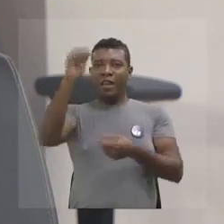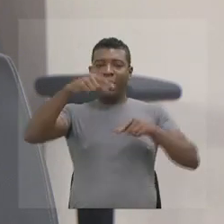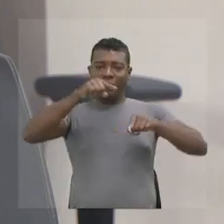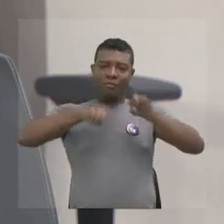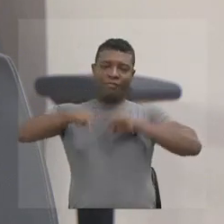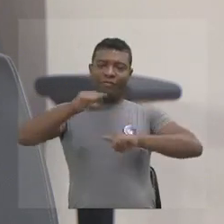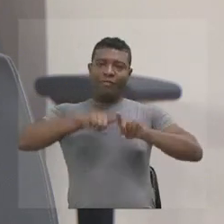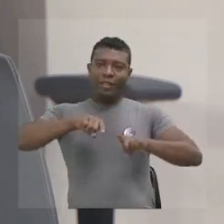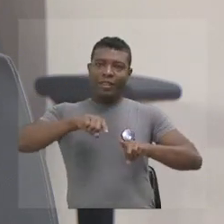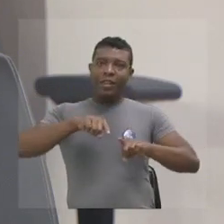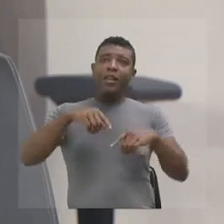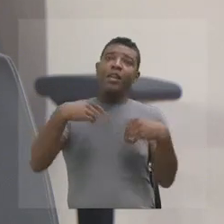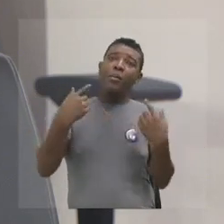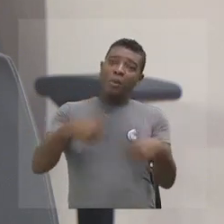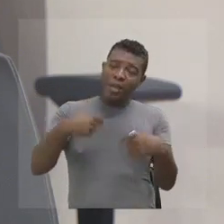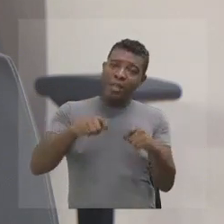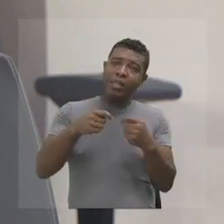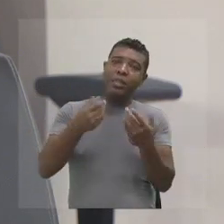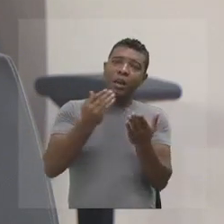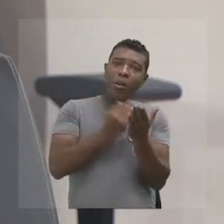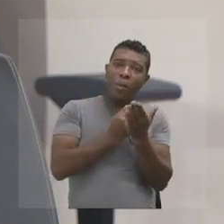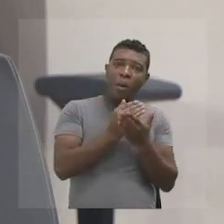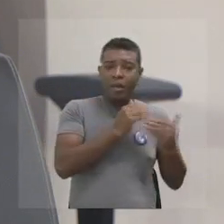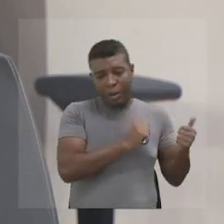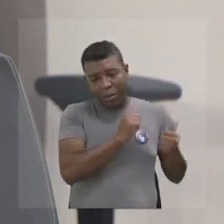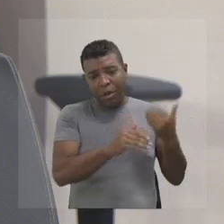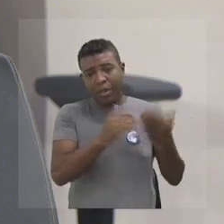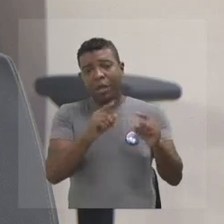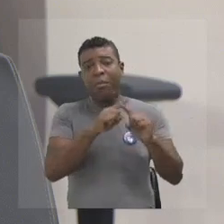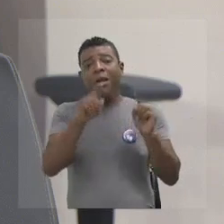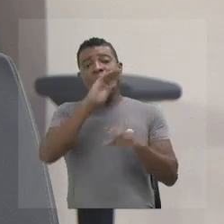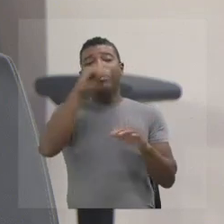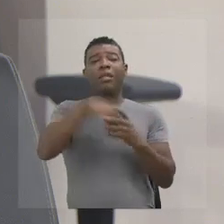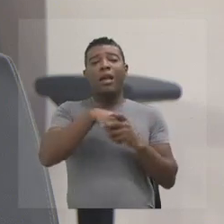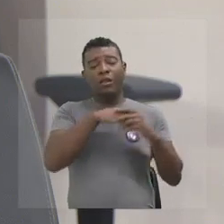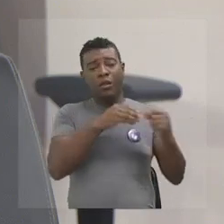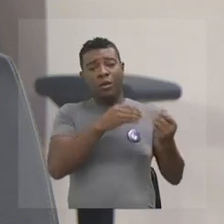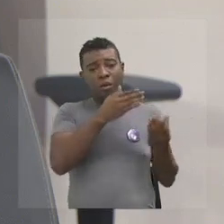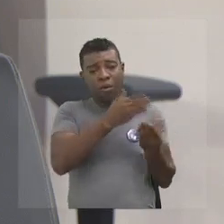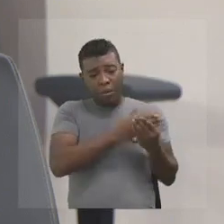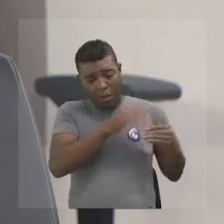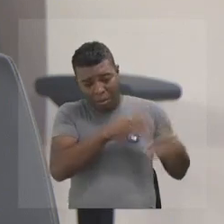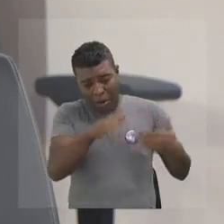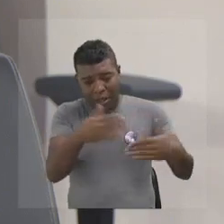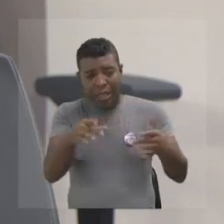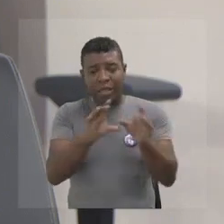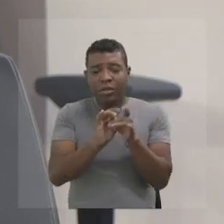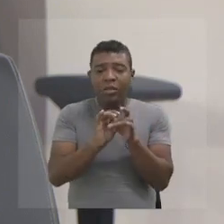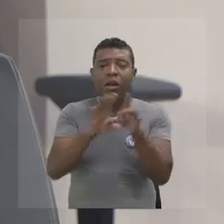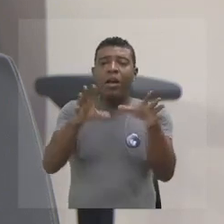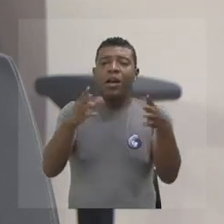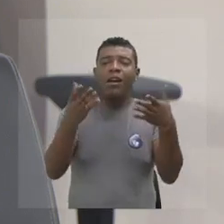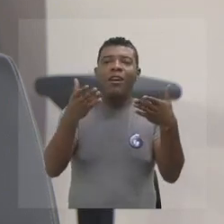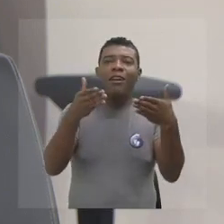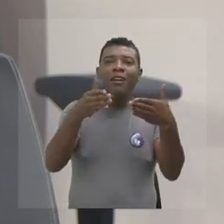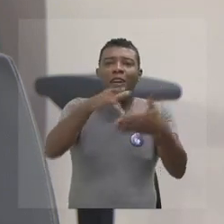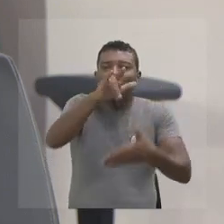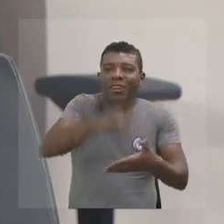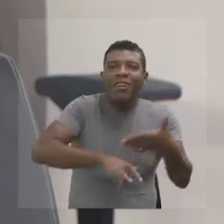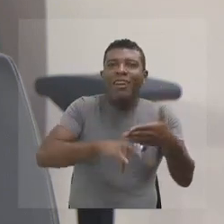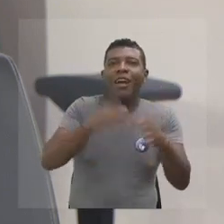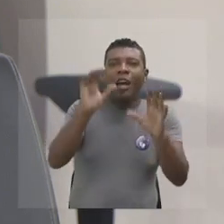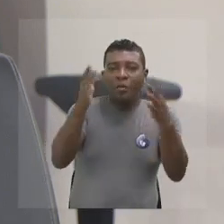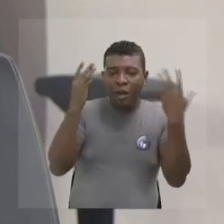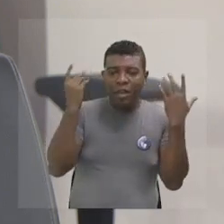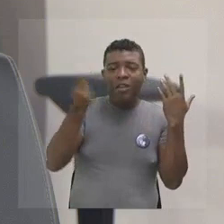se inicia esse processo Mas no processo de licenciamento ambiental a gente tem buscado obviamente dar a resposta que